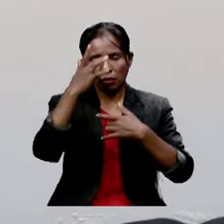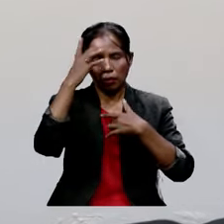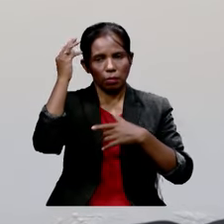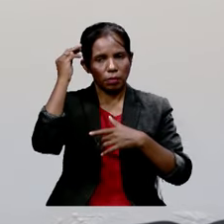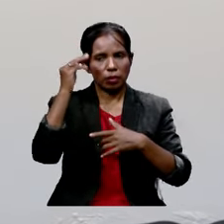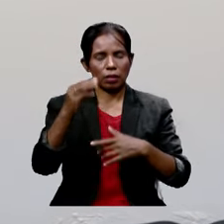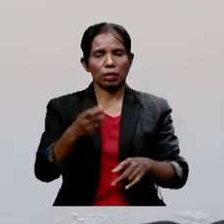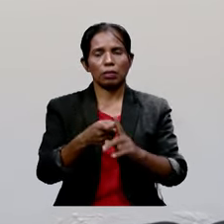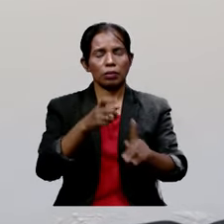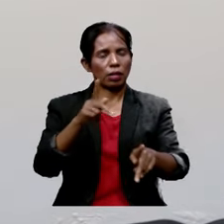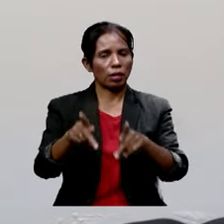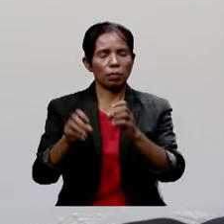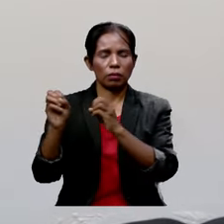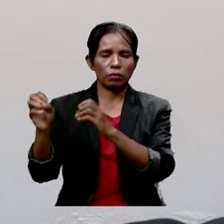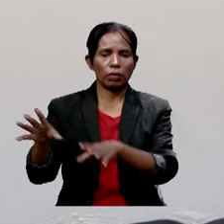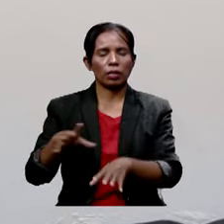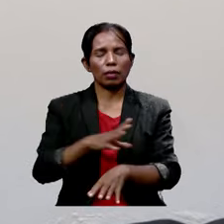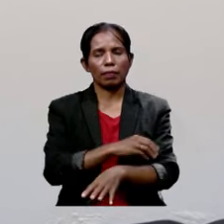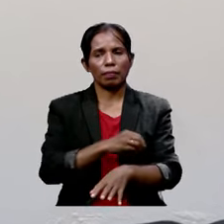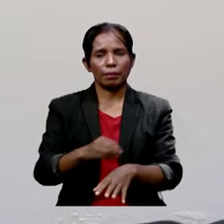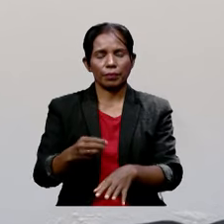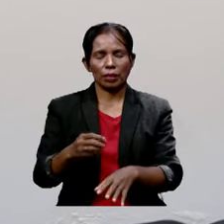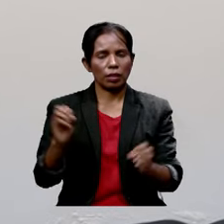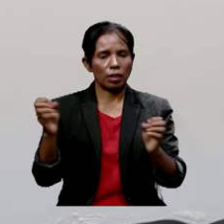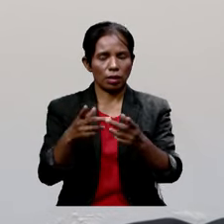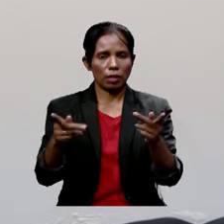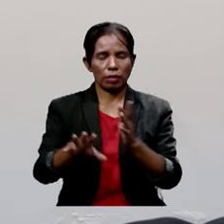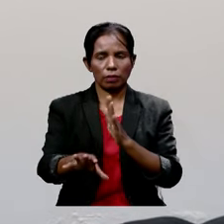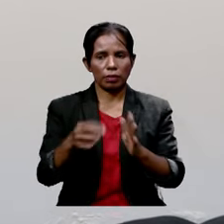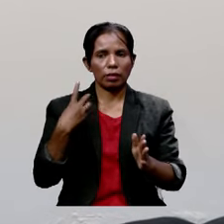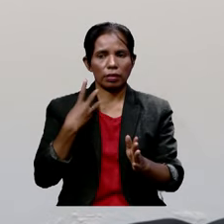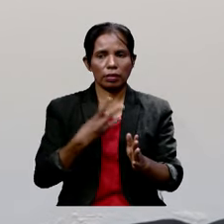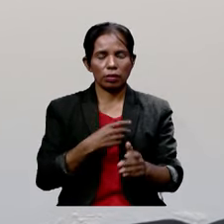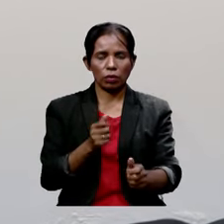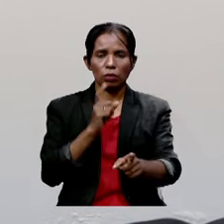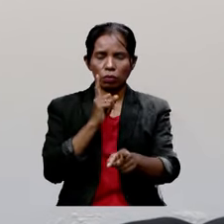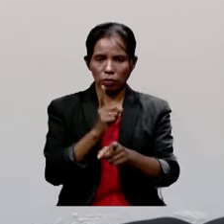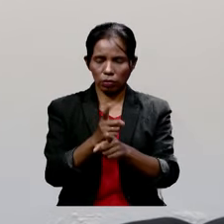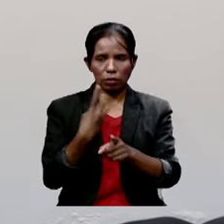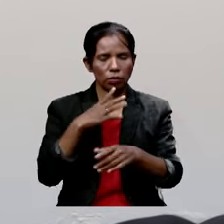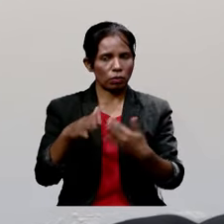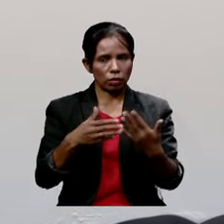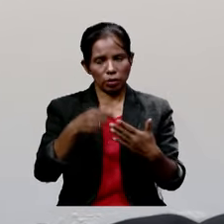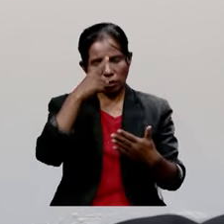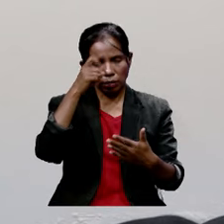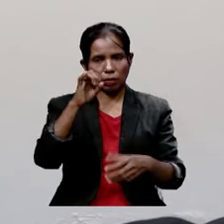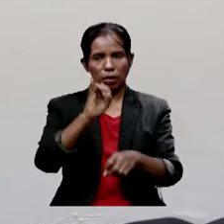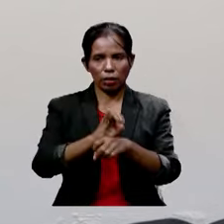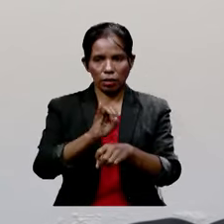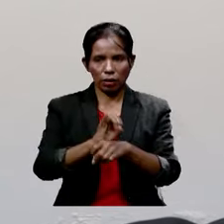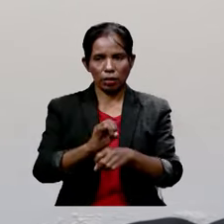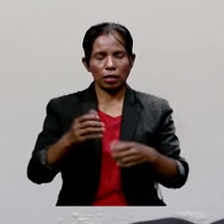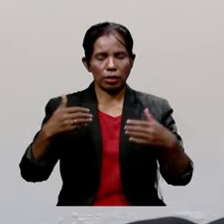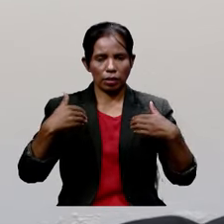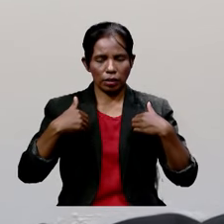lisu sociedade ema ira nebe ya sociedade nena lahetan fatin ira nema kita tu ira los ita hoto tamai nema kuma kredamos iye